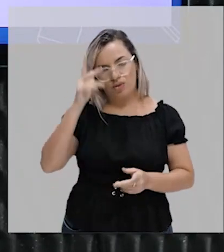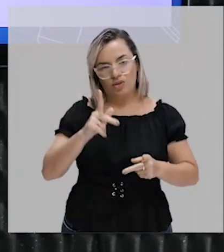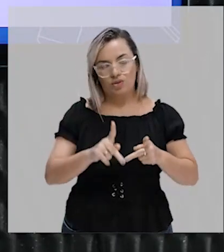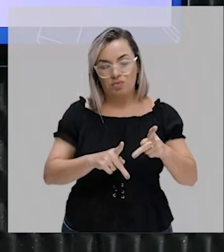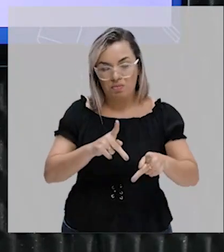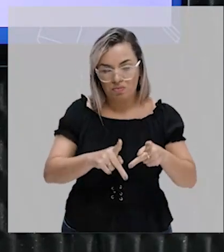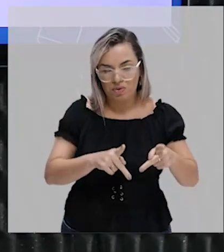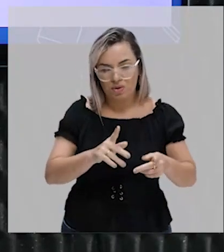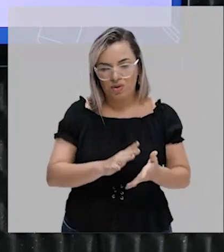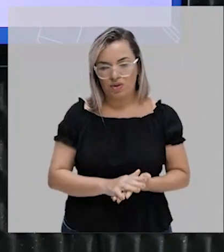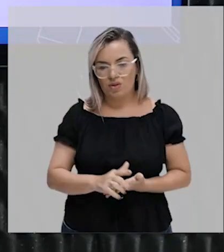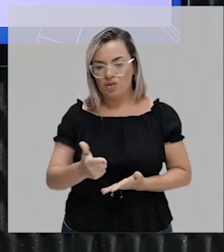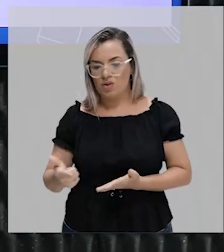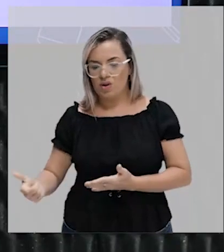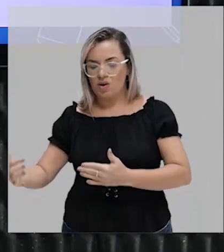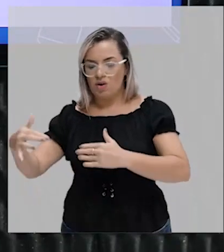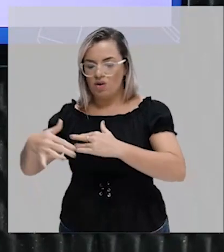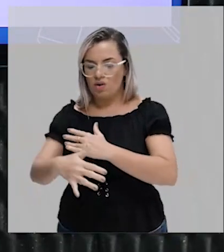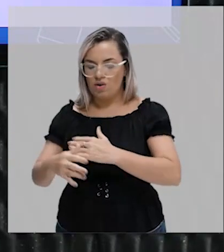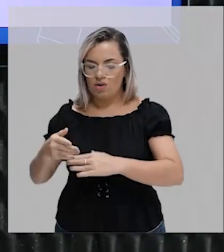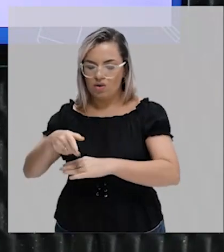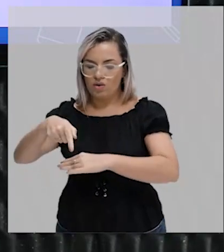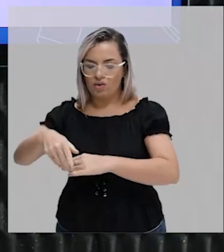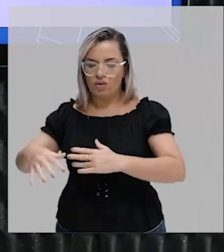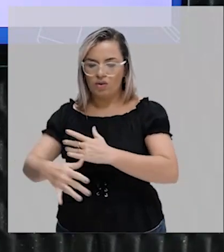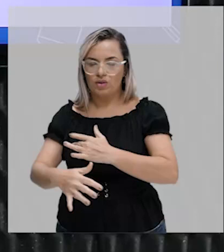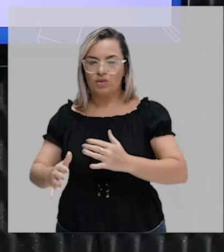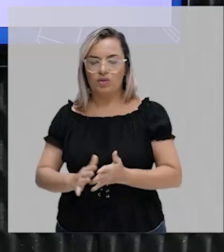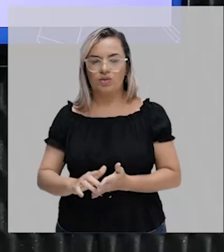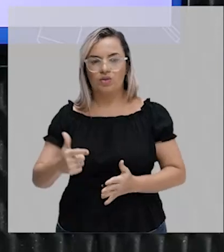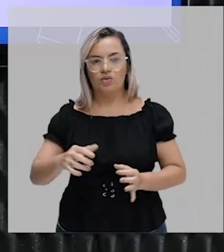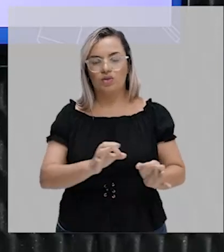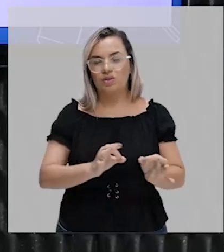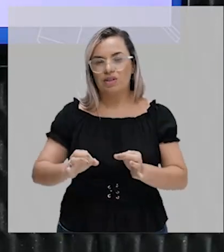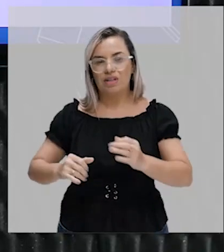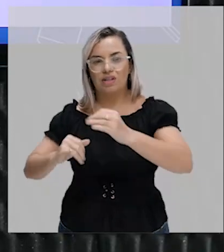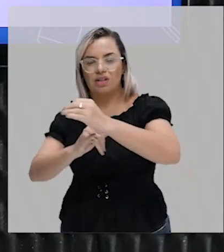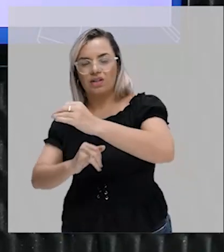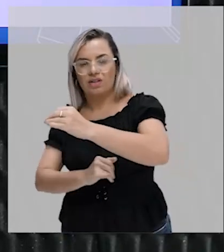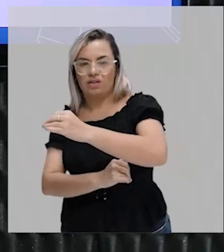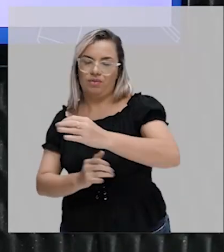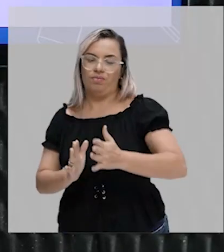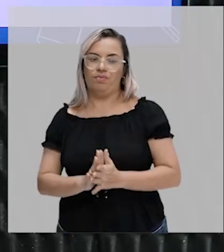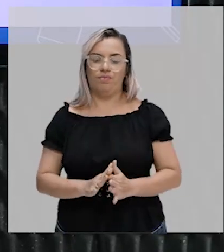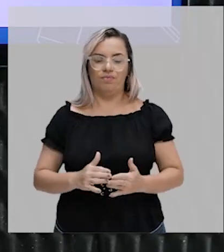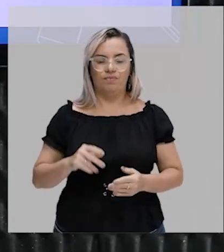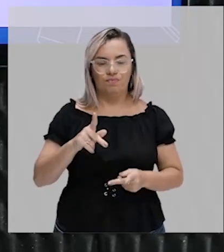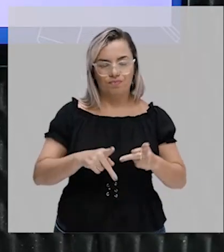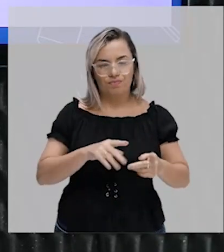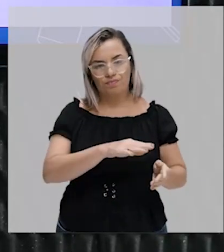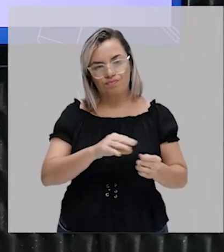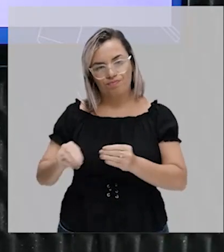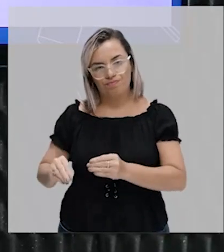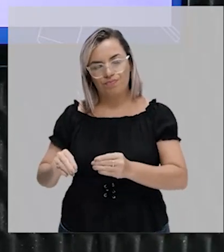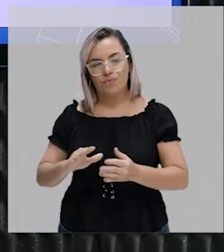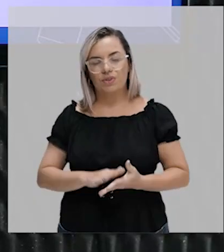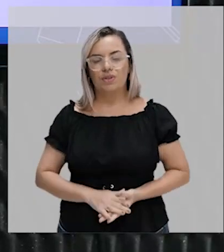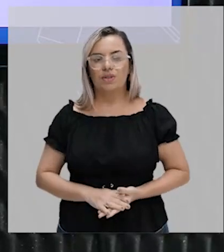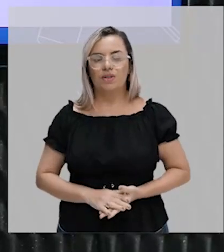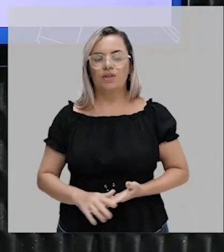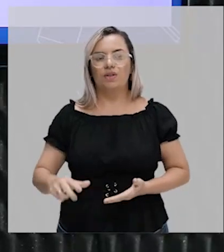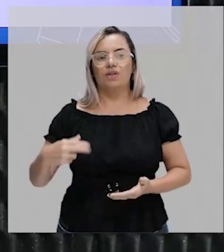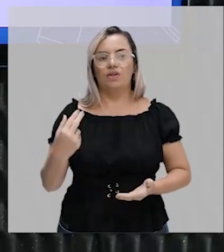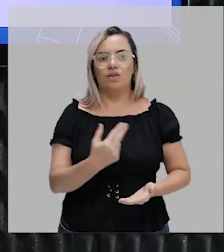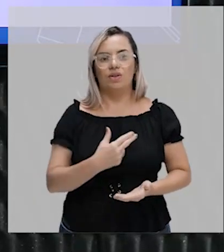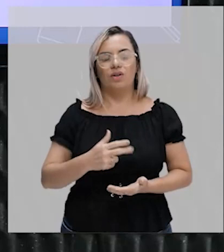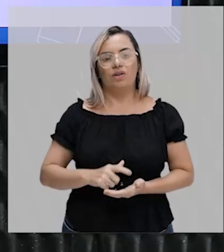ter um preparo de fato, né, para ter essa infraestrutura para receber toda essa galera, tá certo? Então nós temos um problema